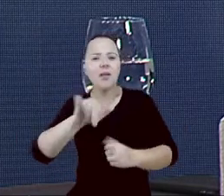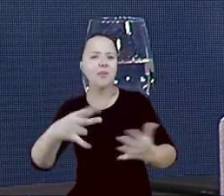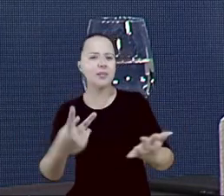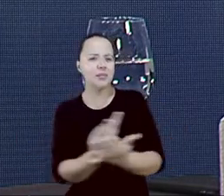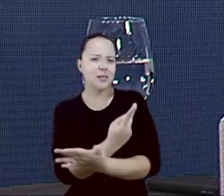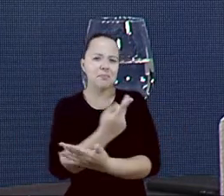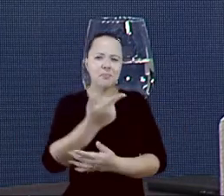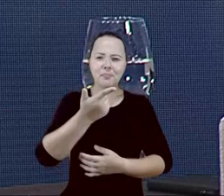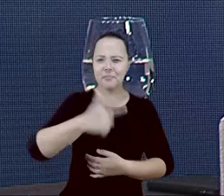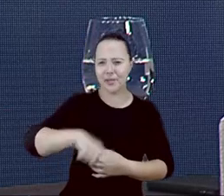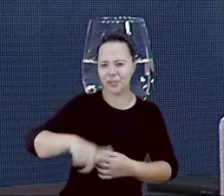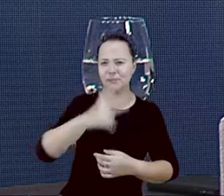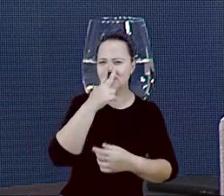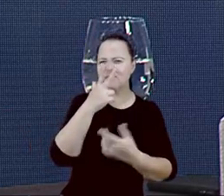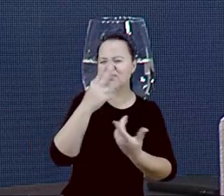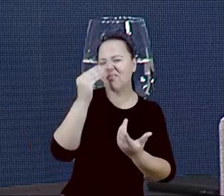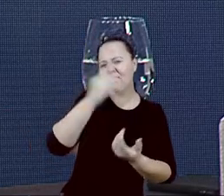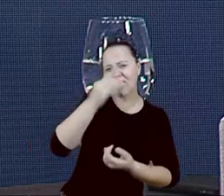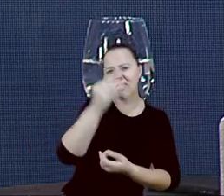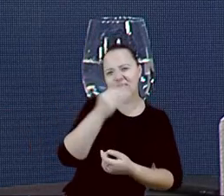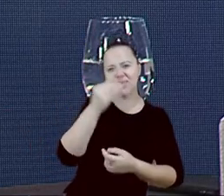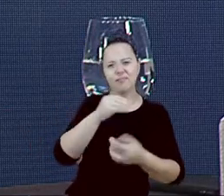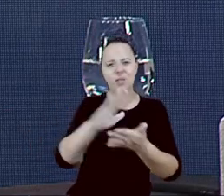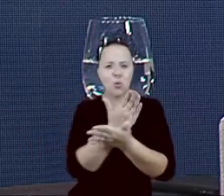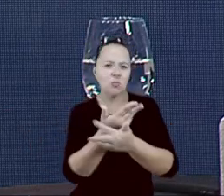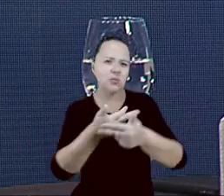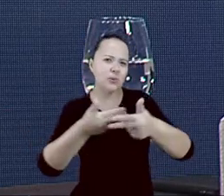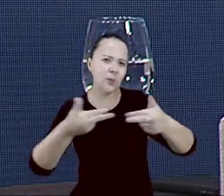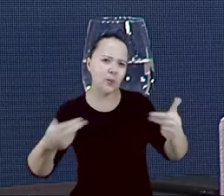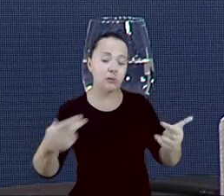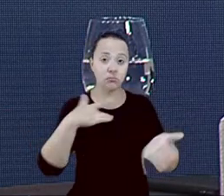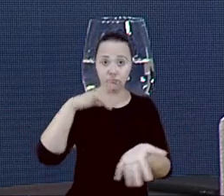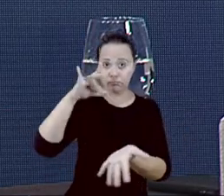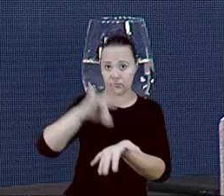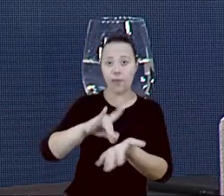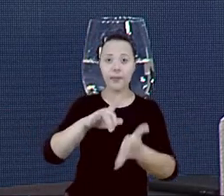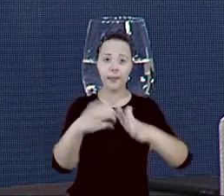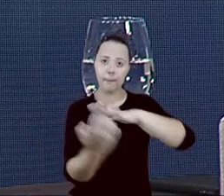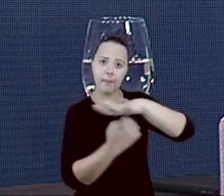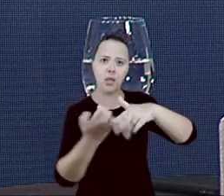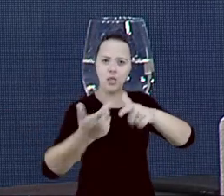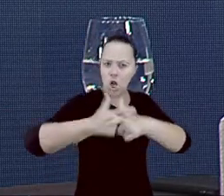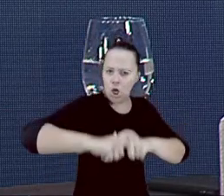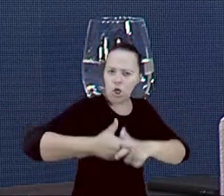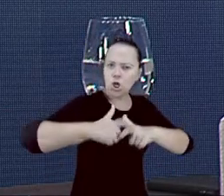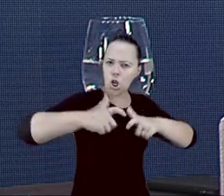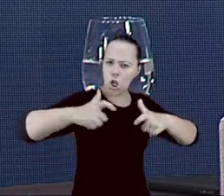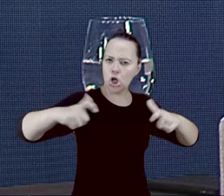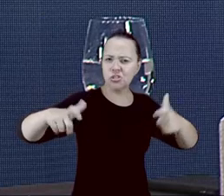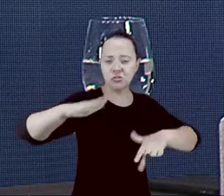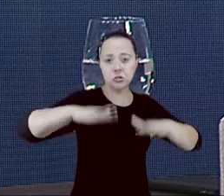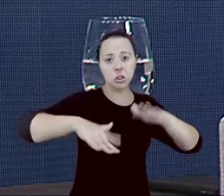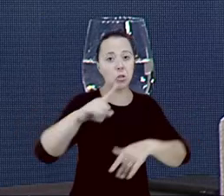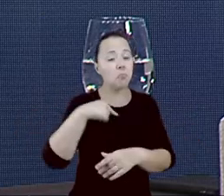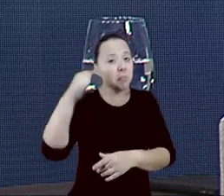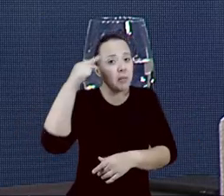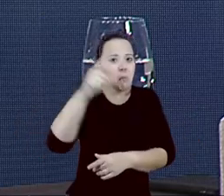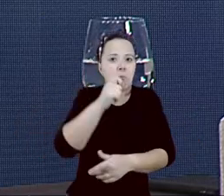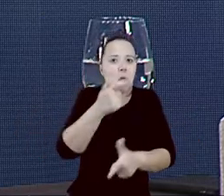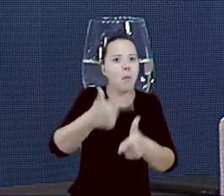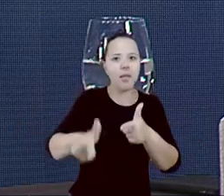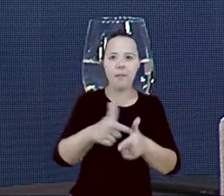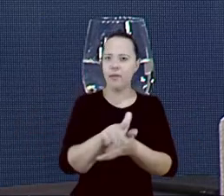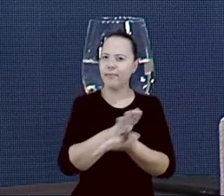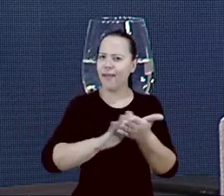frouxo com algumas questões e de fato Empresas Grandes a gente geralmente não espera que vão ter problemas então